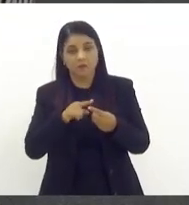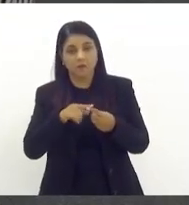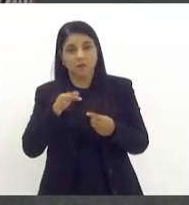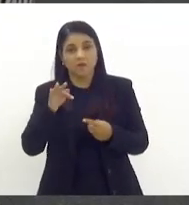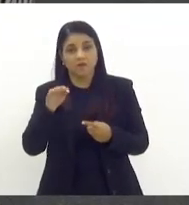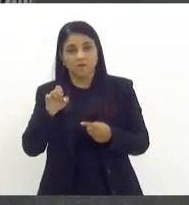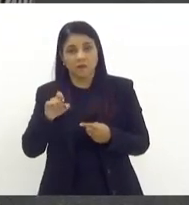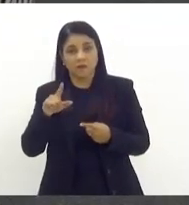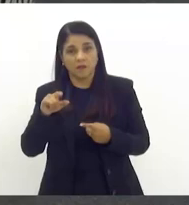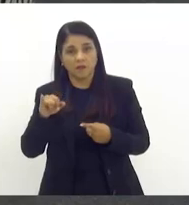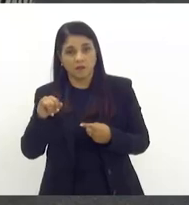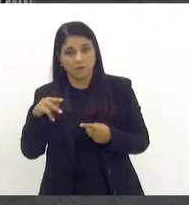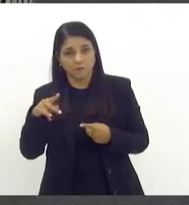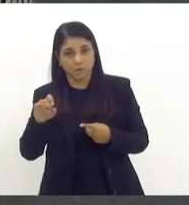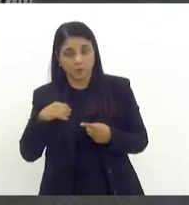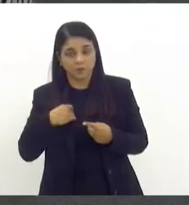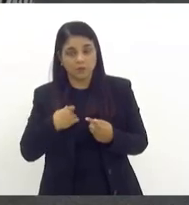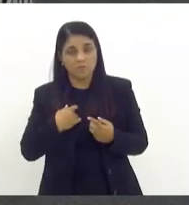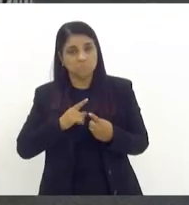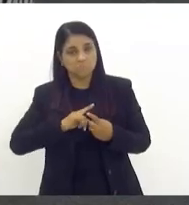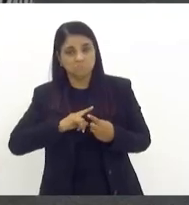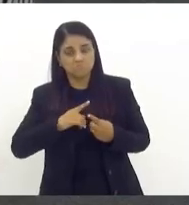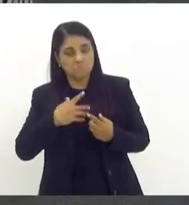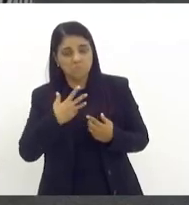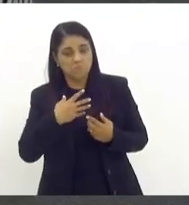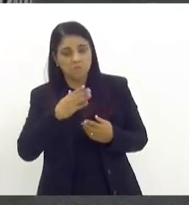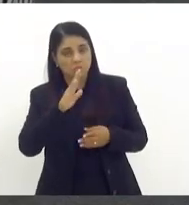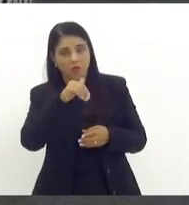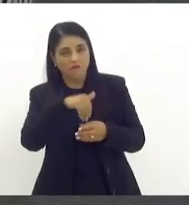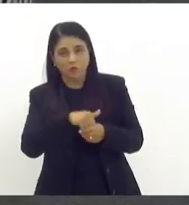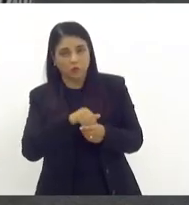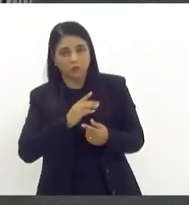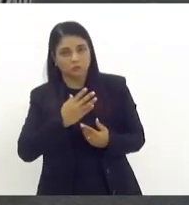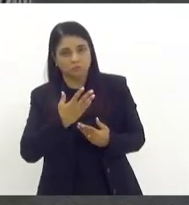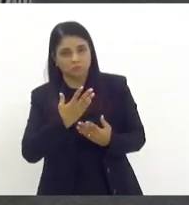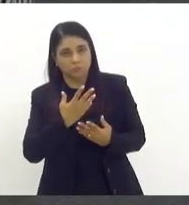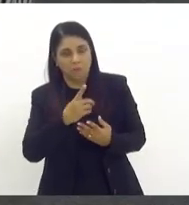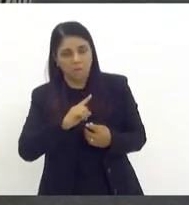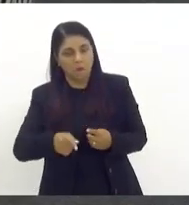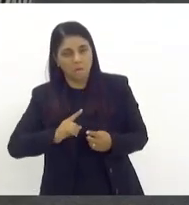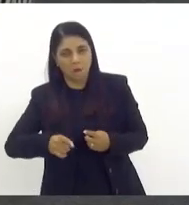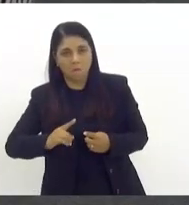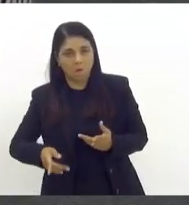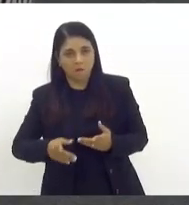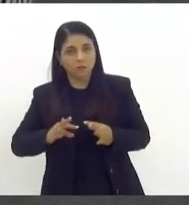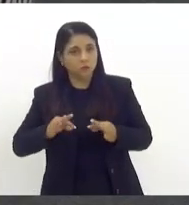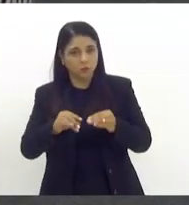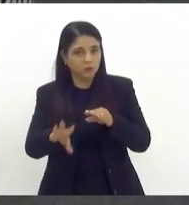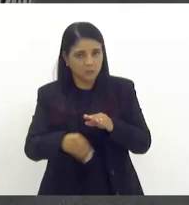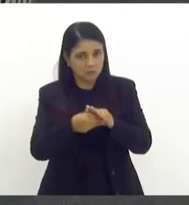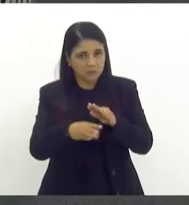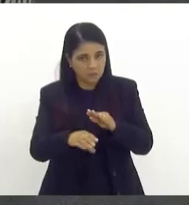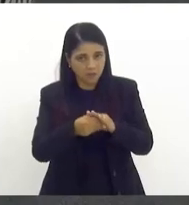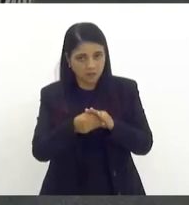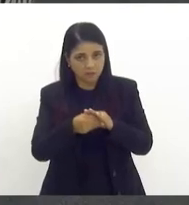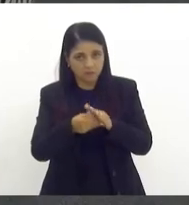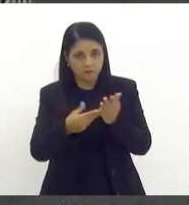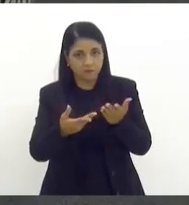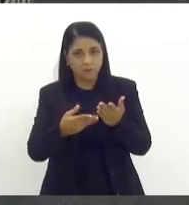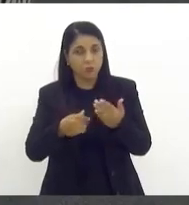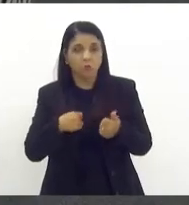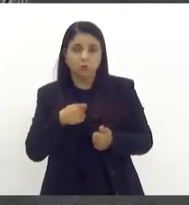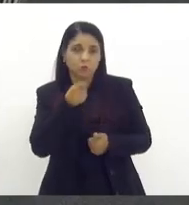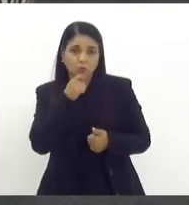tá rejeitando todas as emendas e só porque não tem